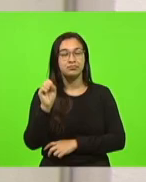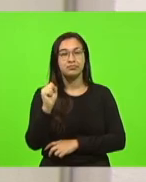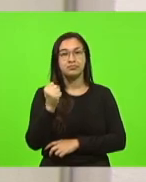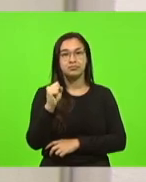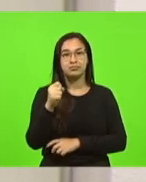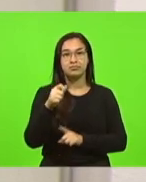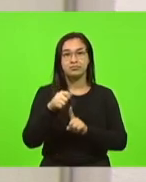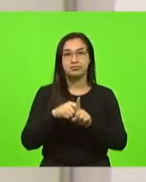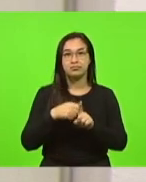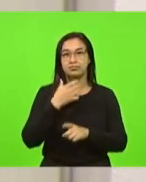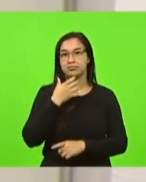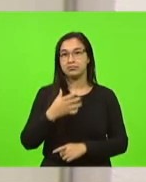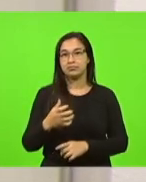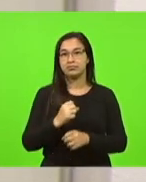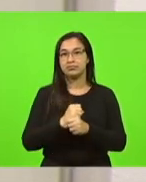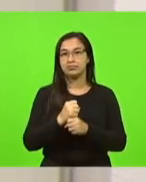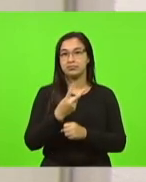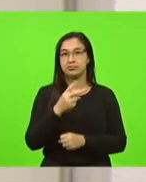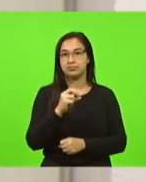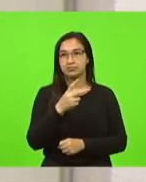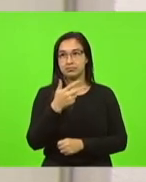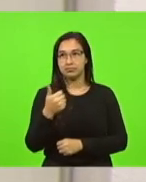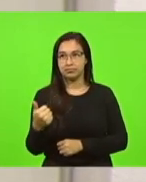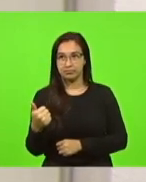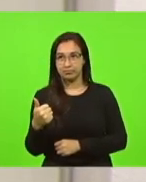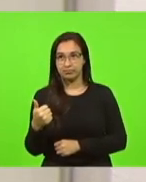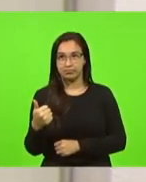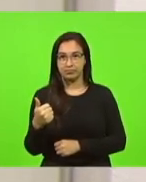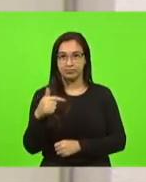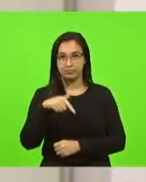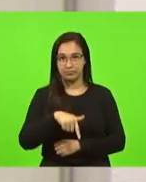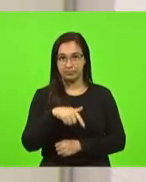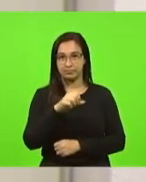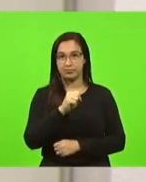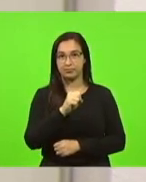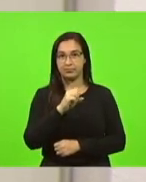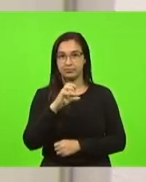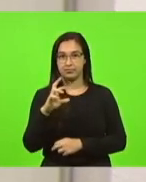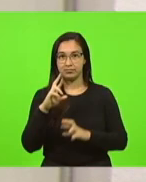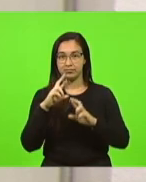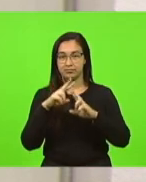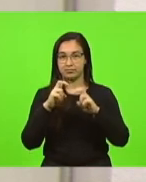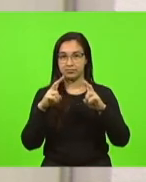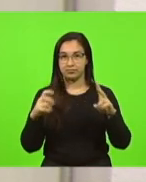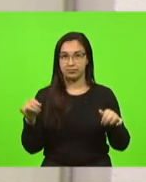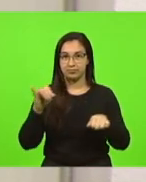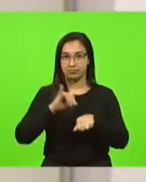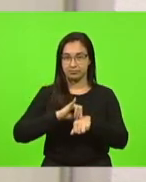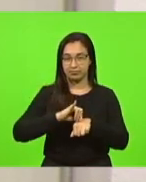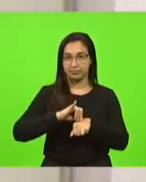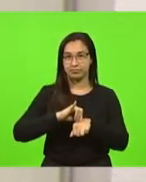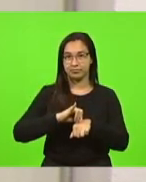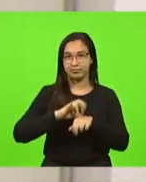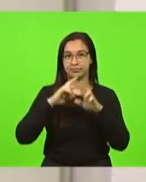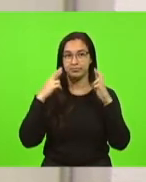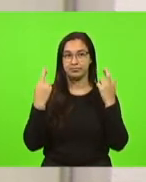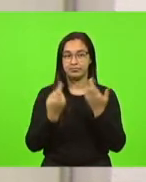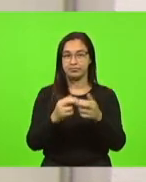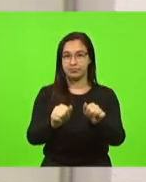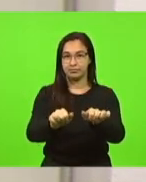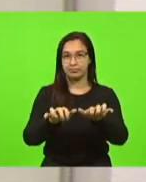do mês de dezembro de 2021, nesta cidade de Florianópolis, reuniu-se a Assembleia Legislativa em